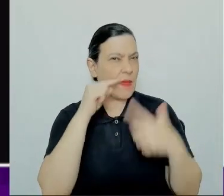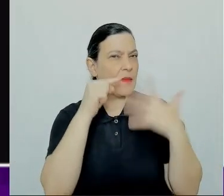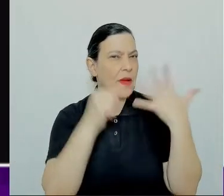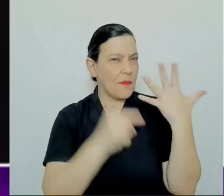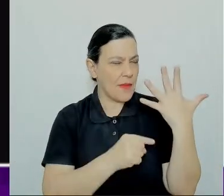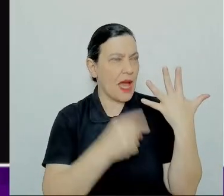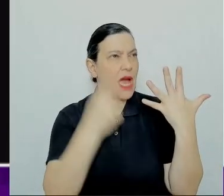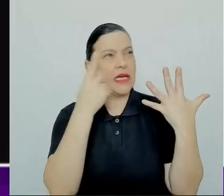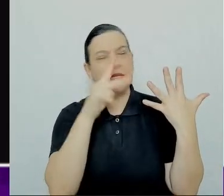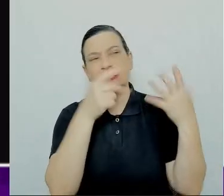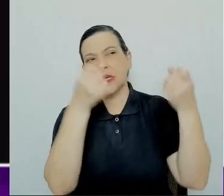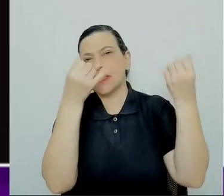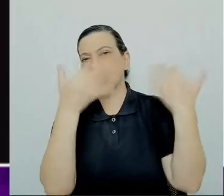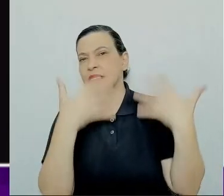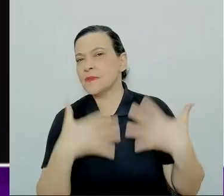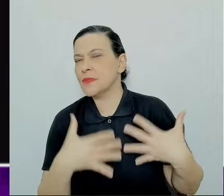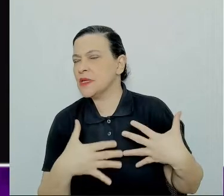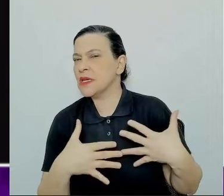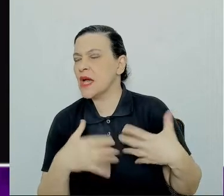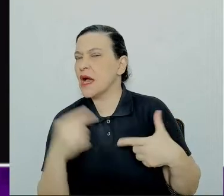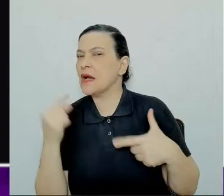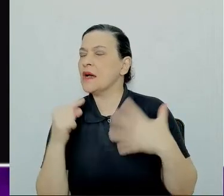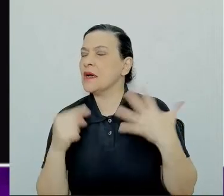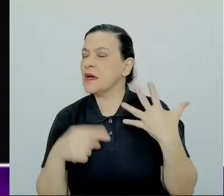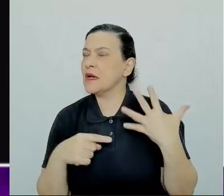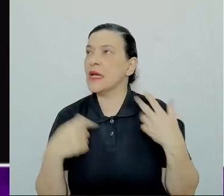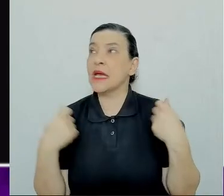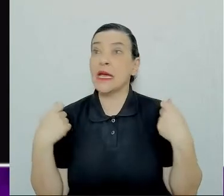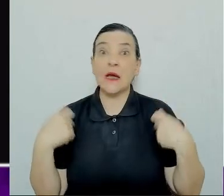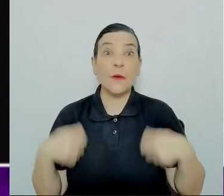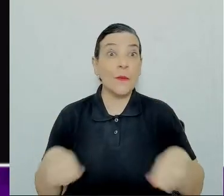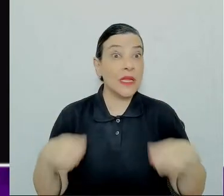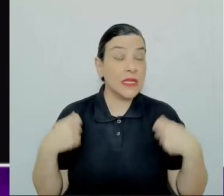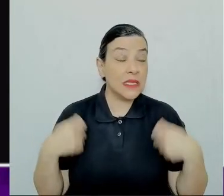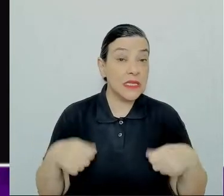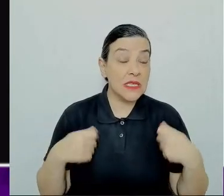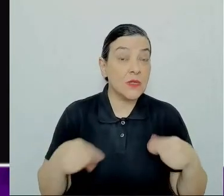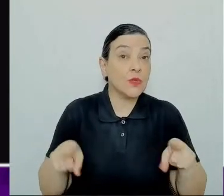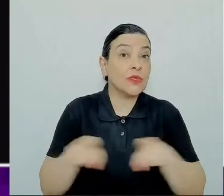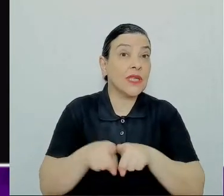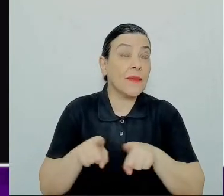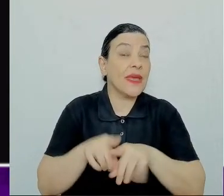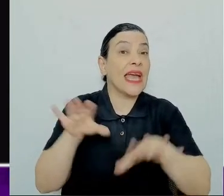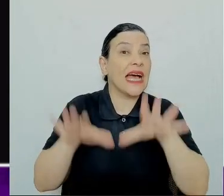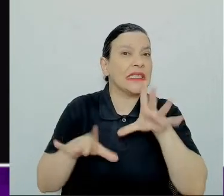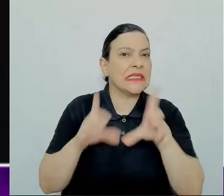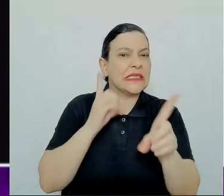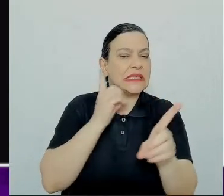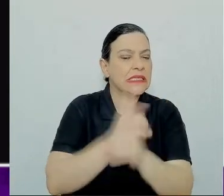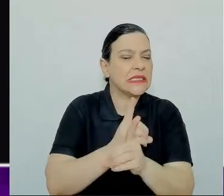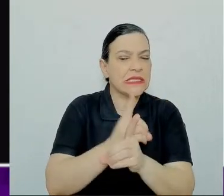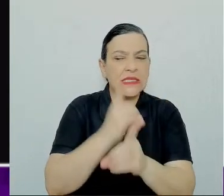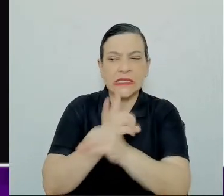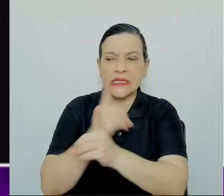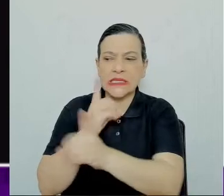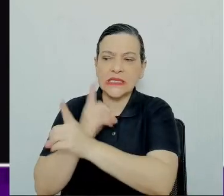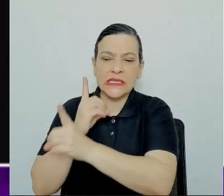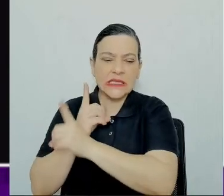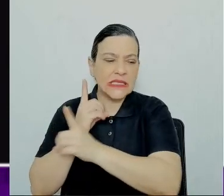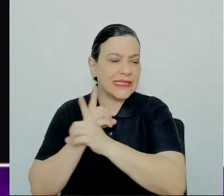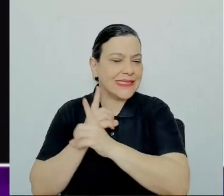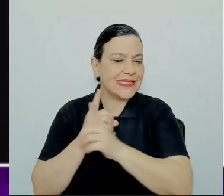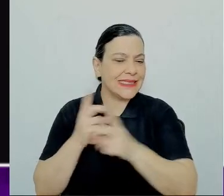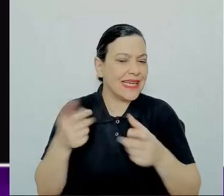quais são os itens, né, os requisitos, quais são os pontos que ele identificou que não estão sendo, né, avaliados